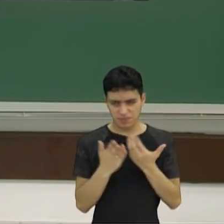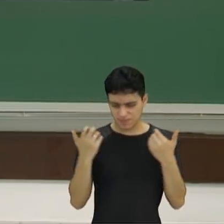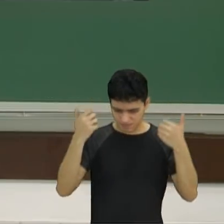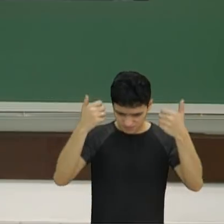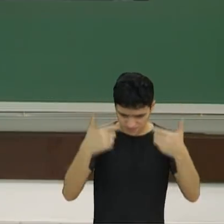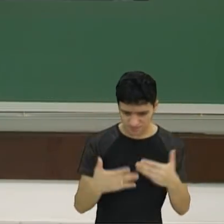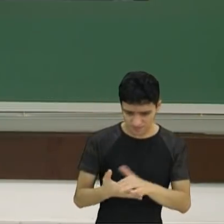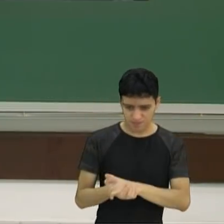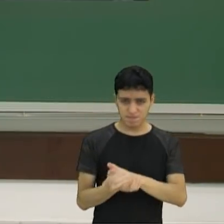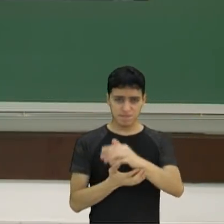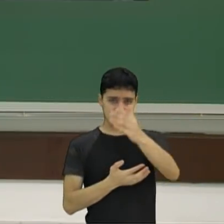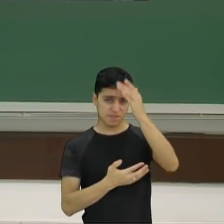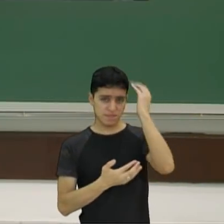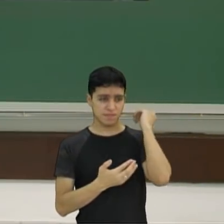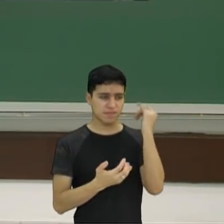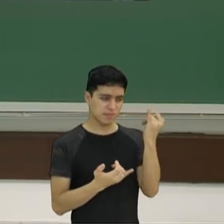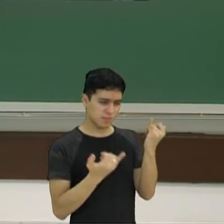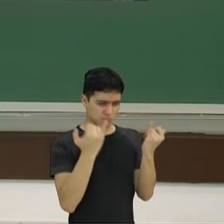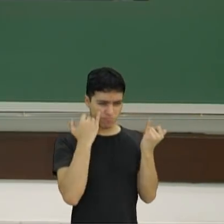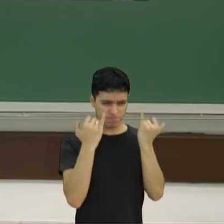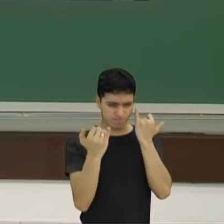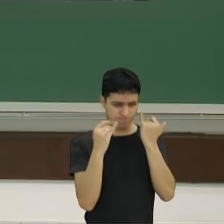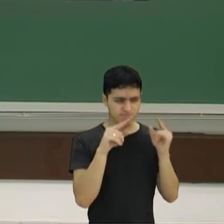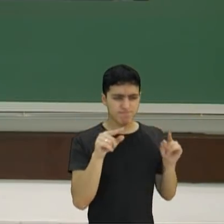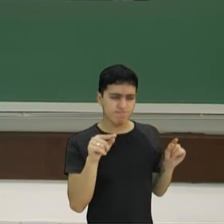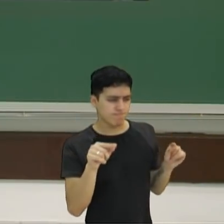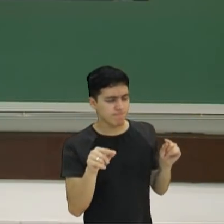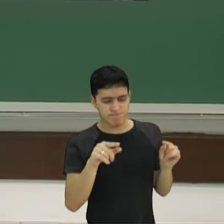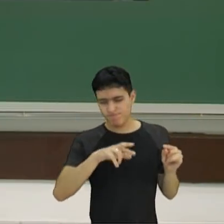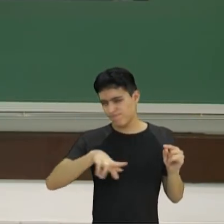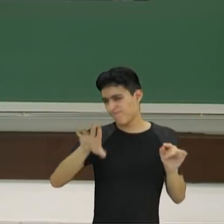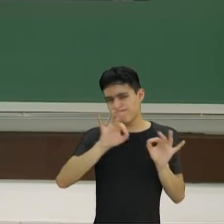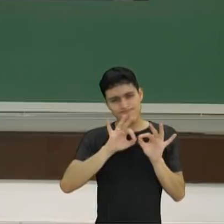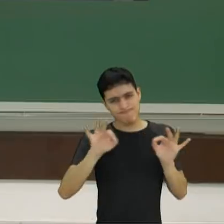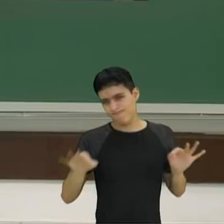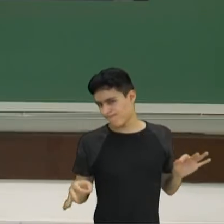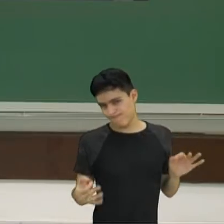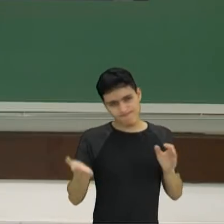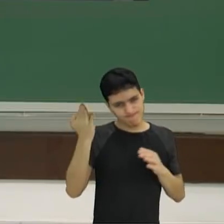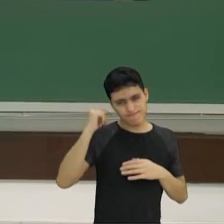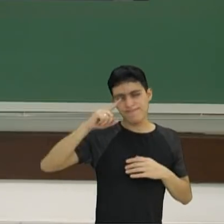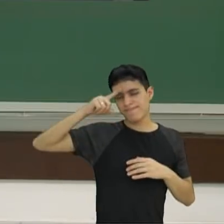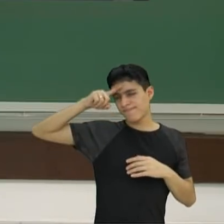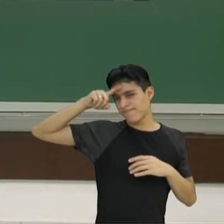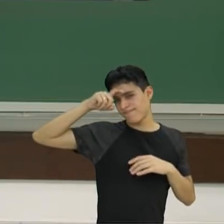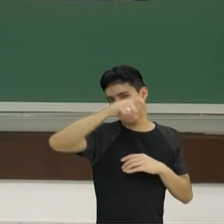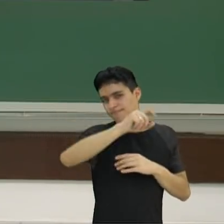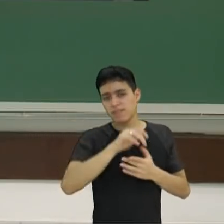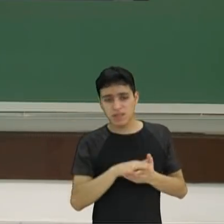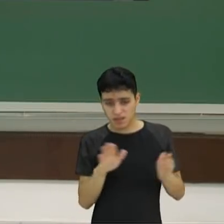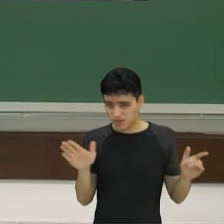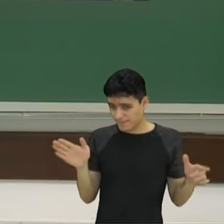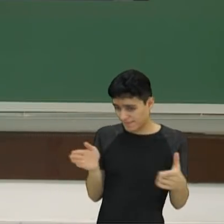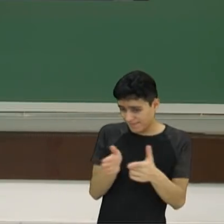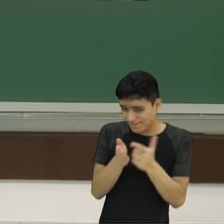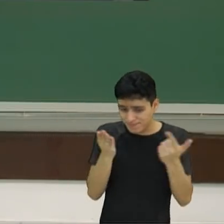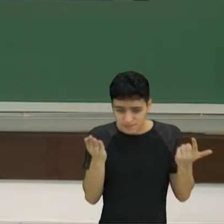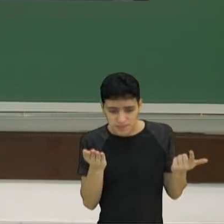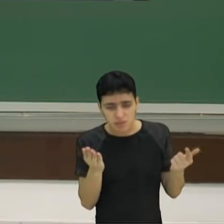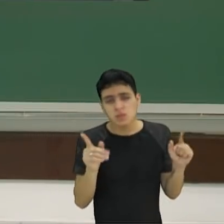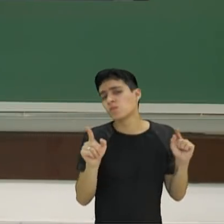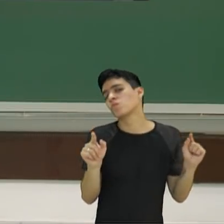a informação, o acesso, a publicação de informação não era tão simples. Então, os jornais eram